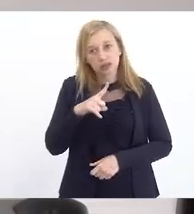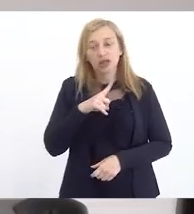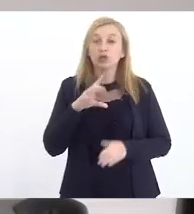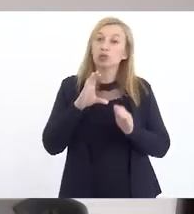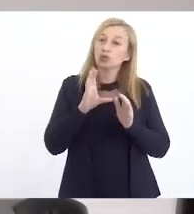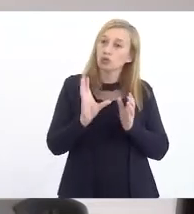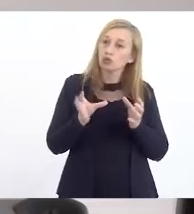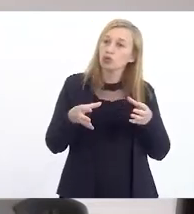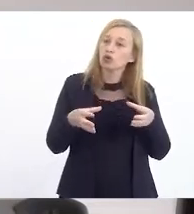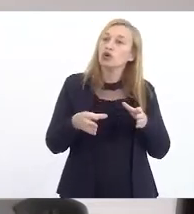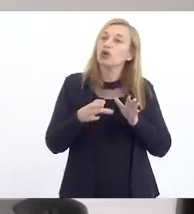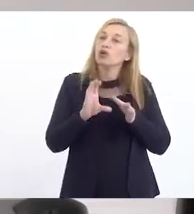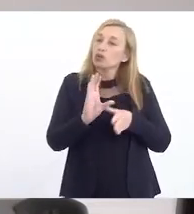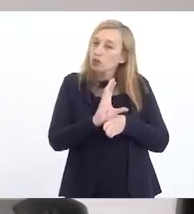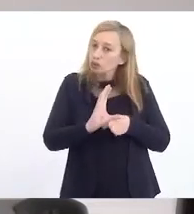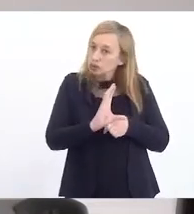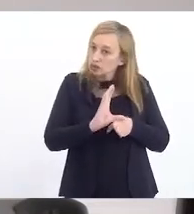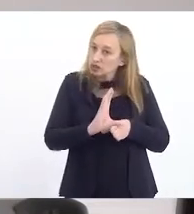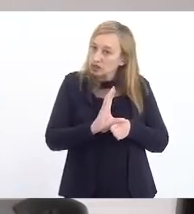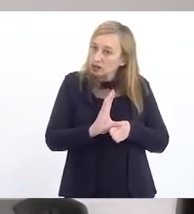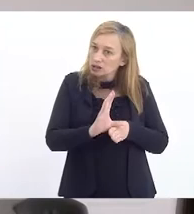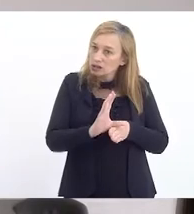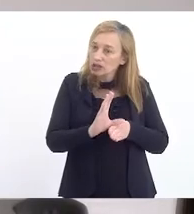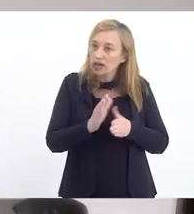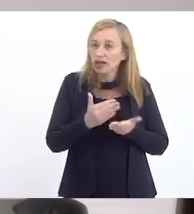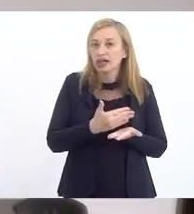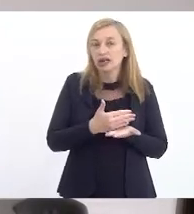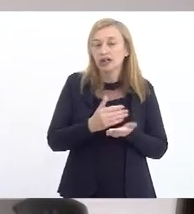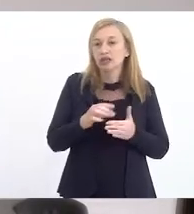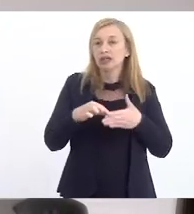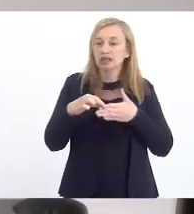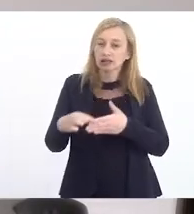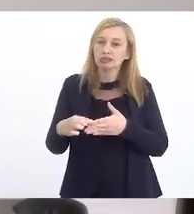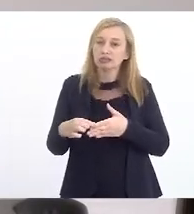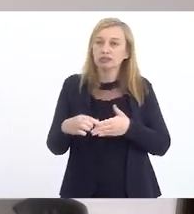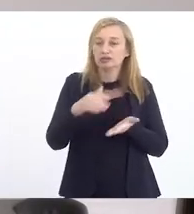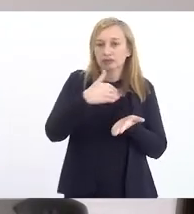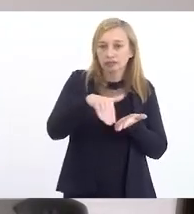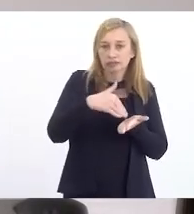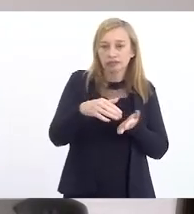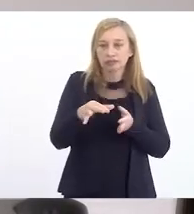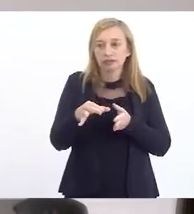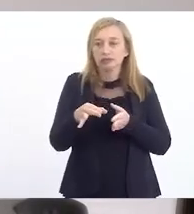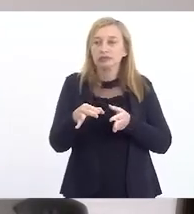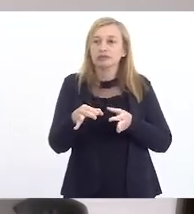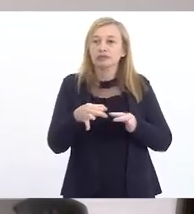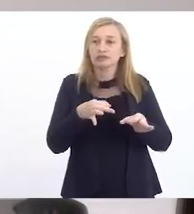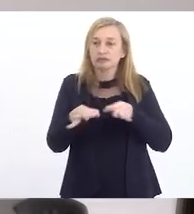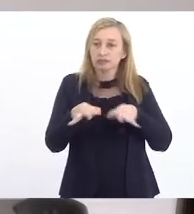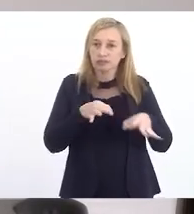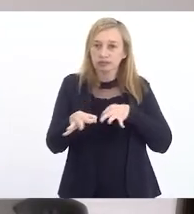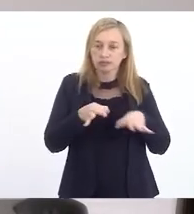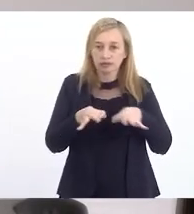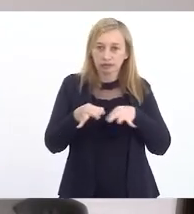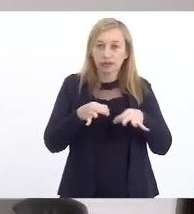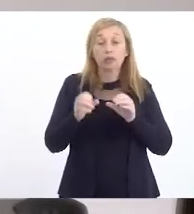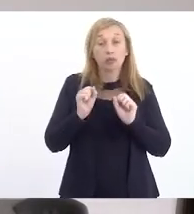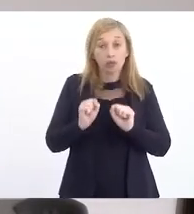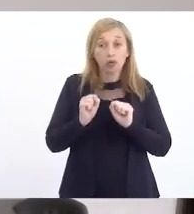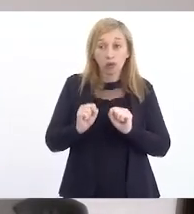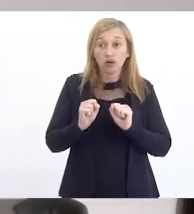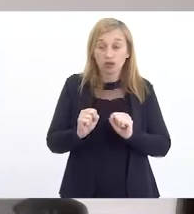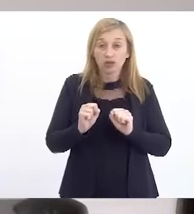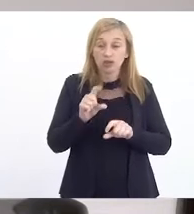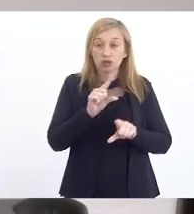conselho, que na nossa sugestão será presidido pelo secretário de Planejamento, e esse conselho pode definir